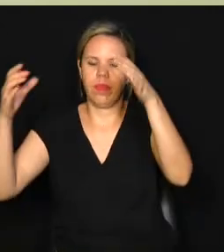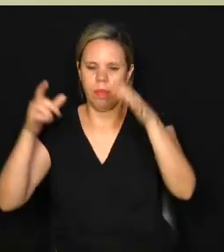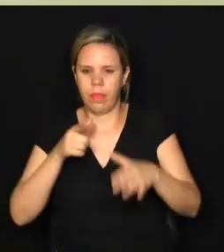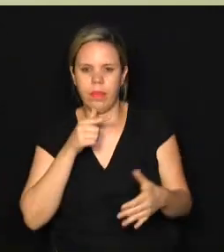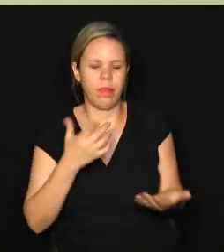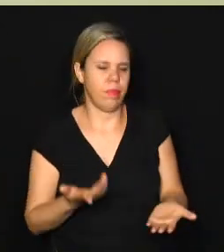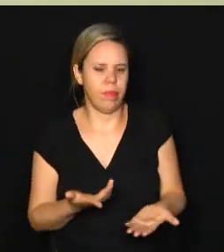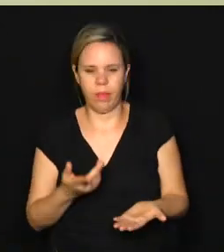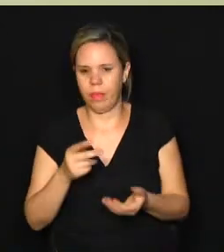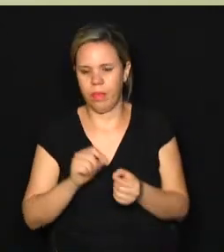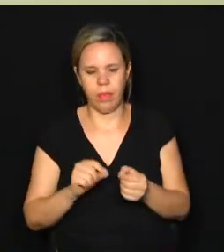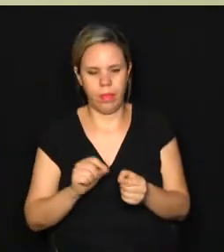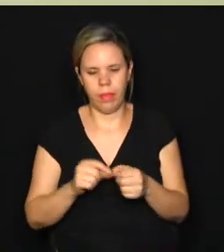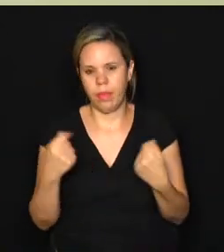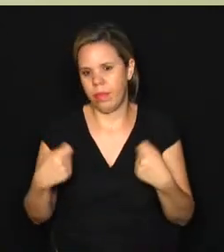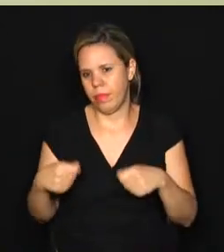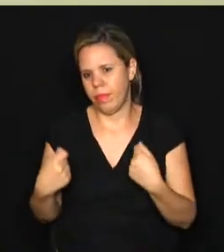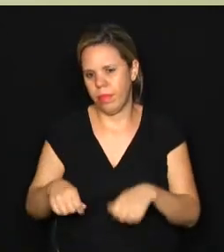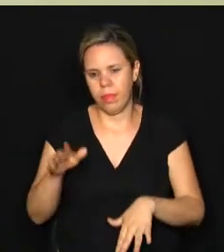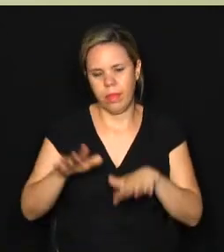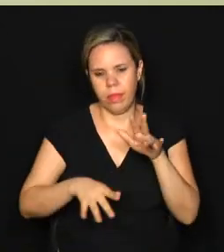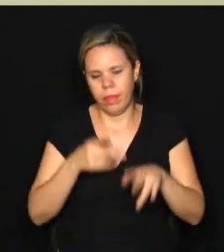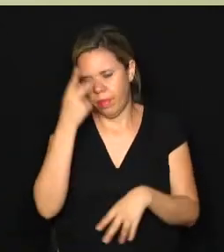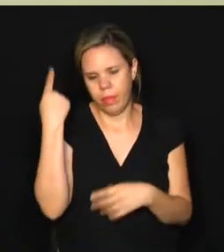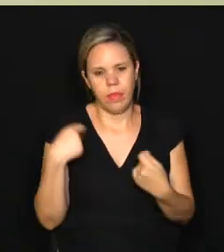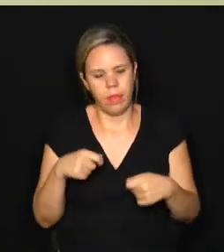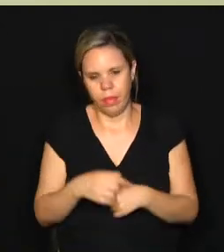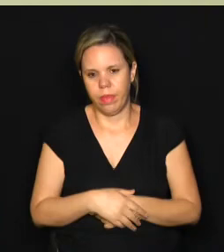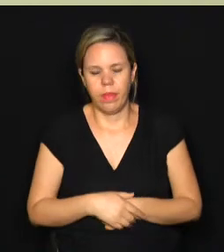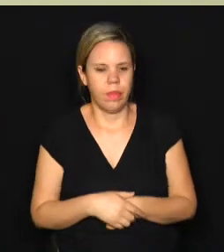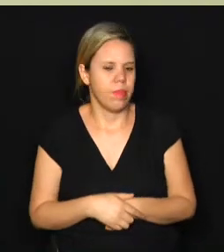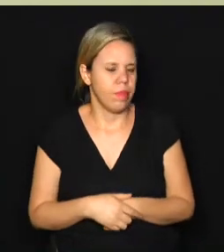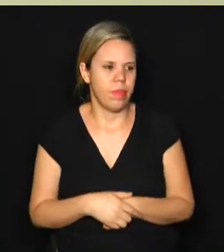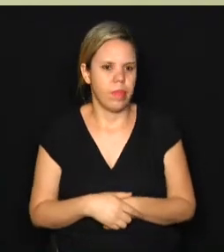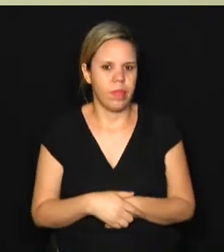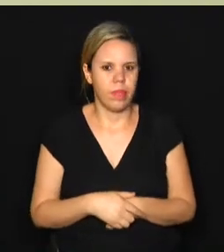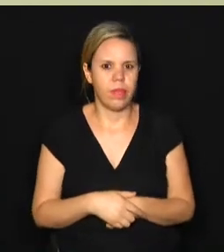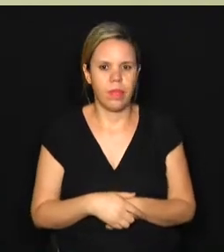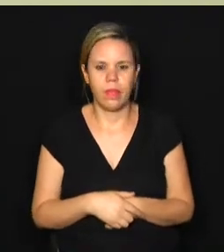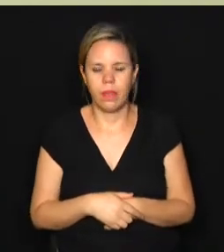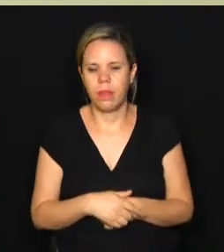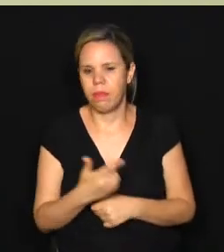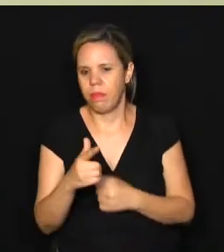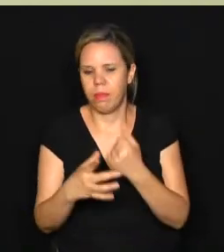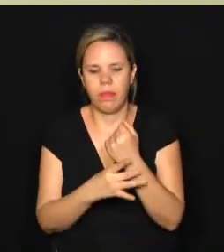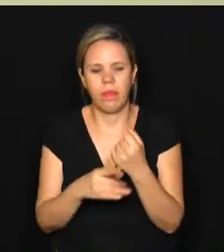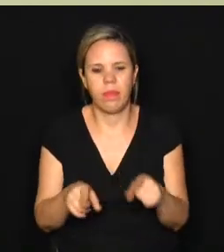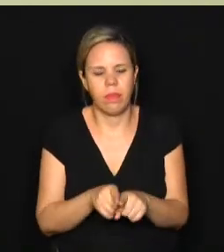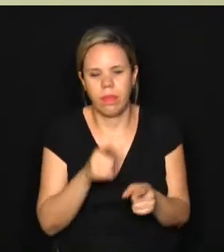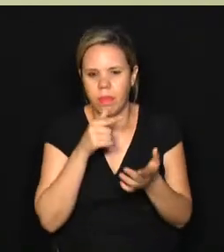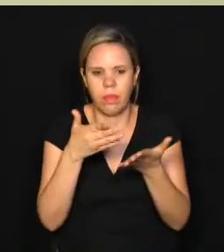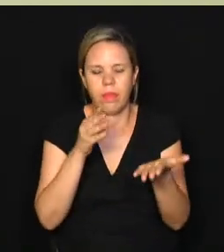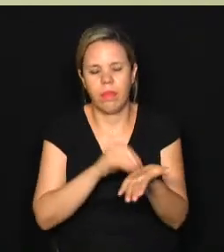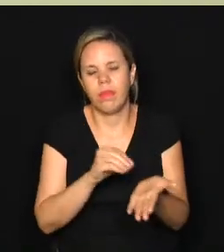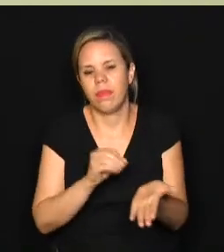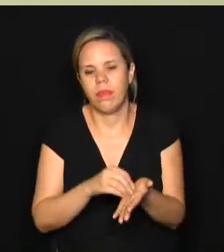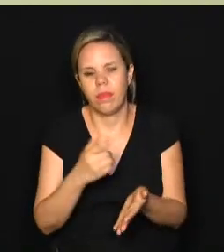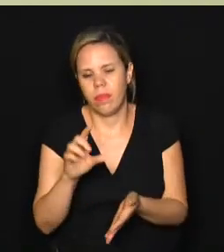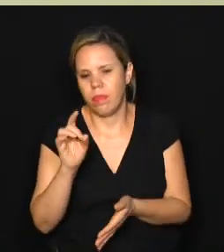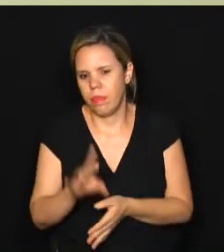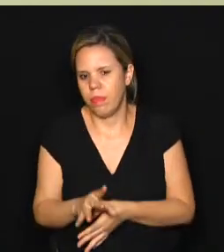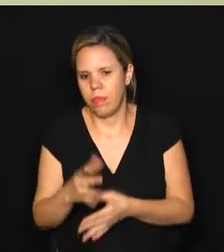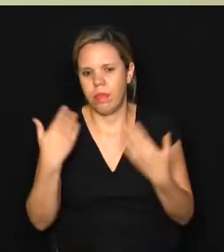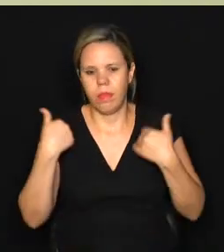quando se fizer necessário, porque muitas vezes não se faz necessário, né? E essa questão de insegurança hídrica que eles falam, ela não é só